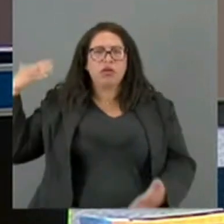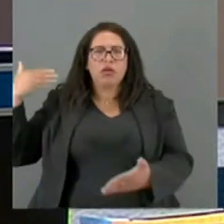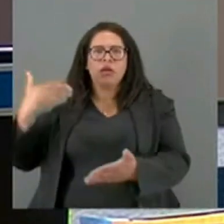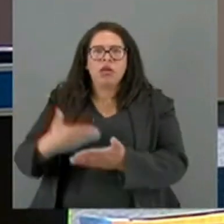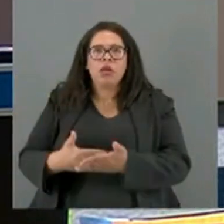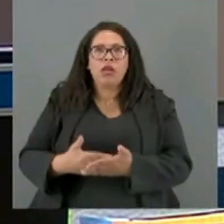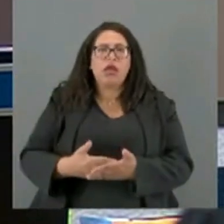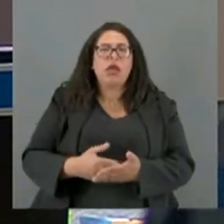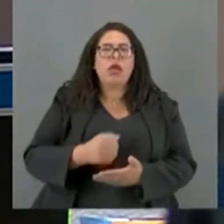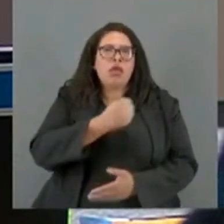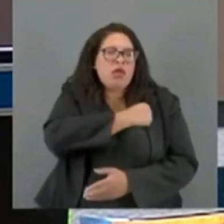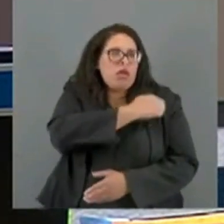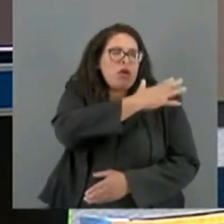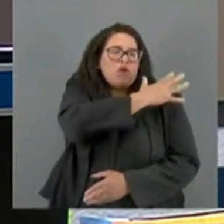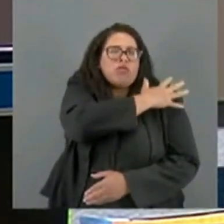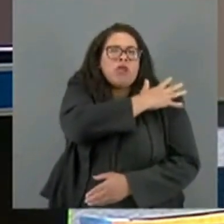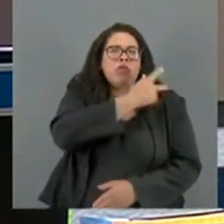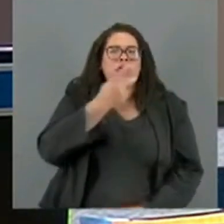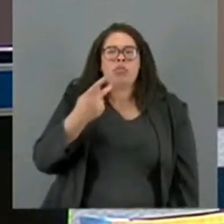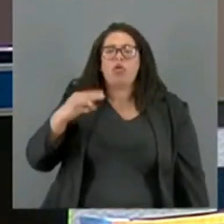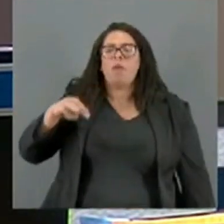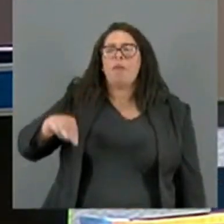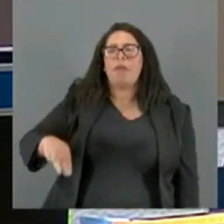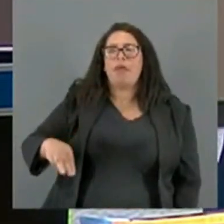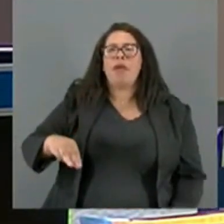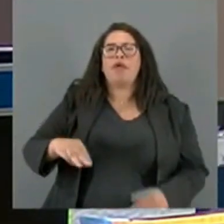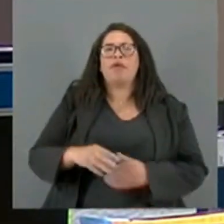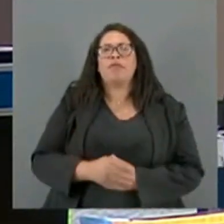tornei-me sargento da Polícia Militar.